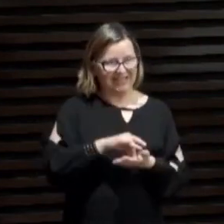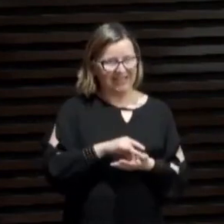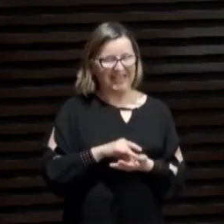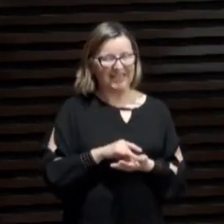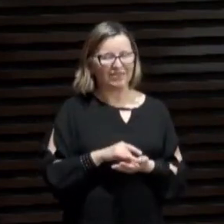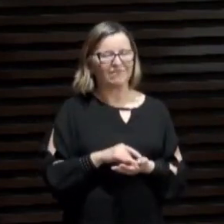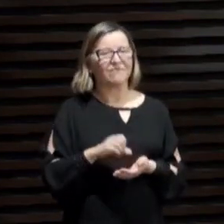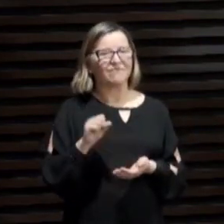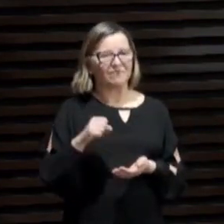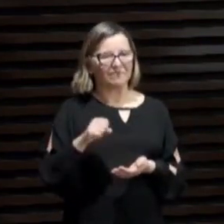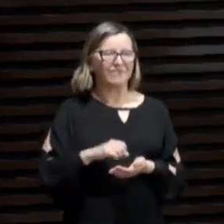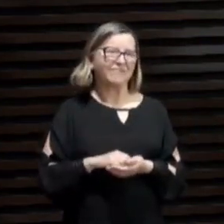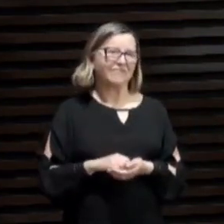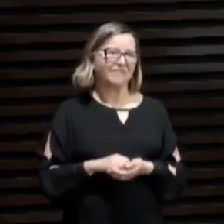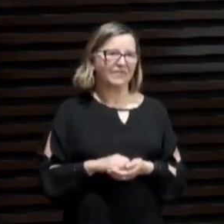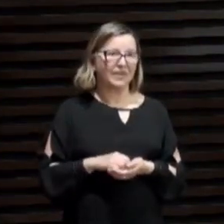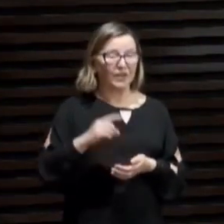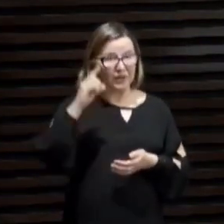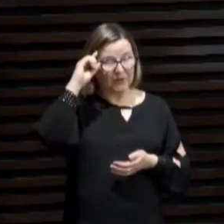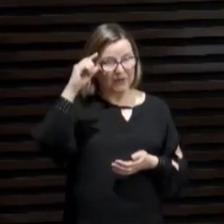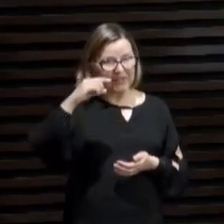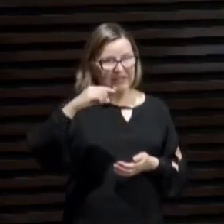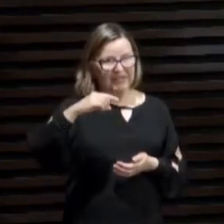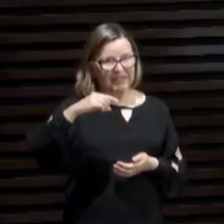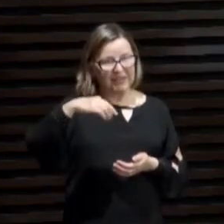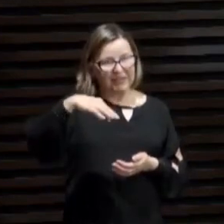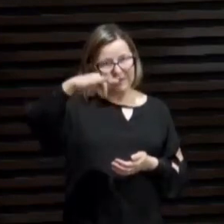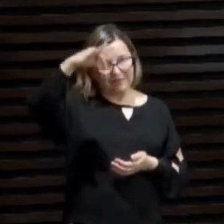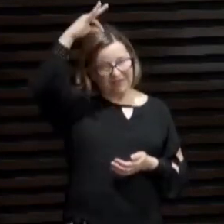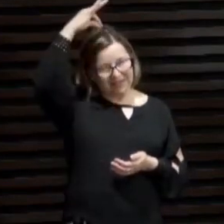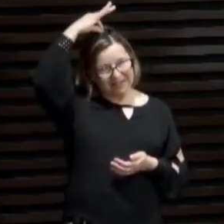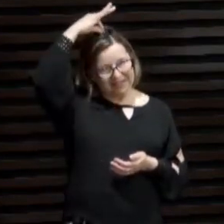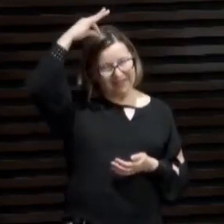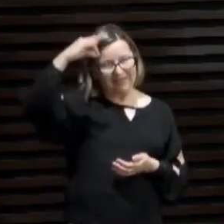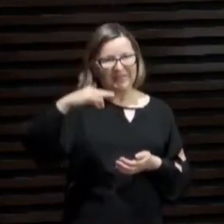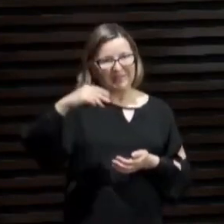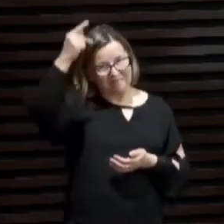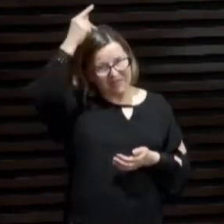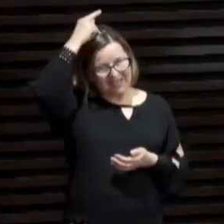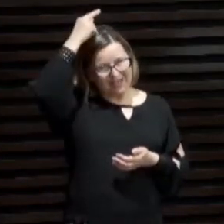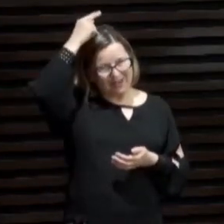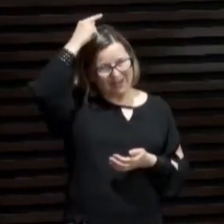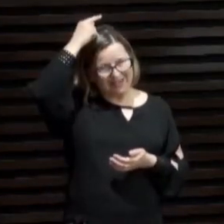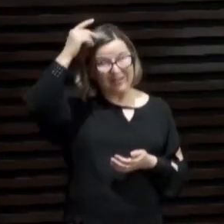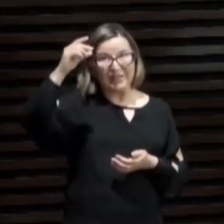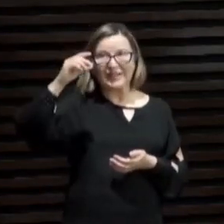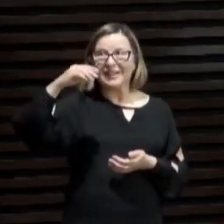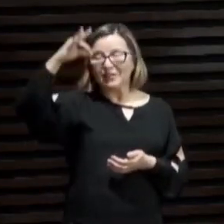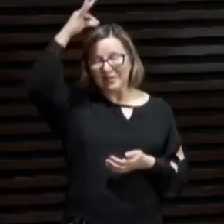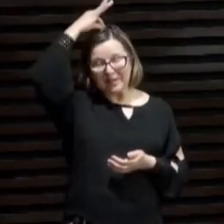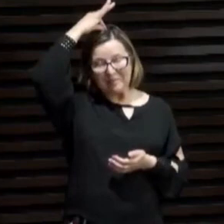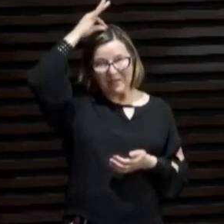Se tornou. No dia do Pentecostes. Quando o Espírito é derramado sobre toda a carne, sobre todo o